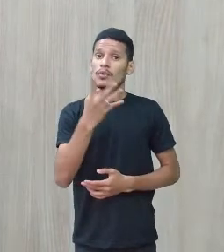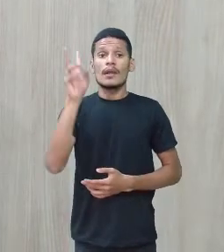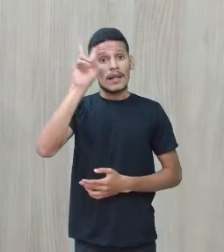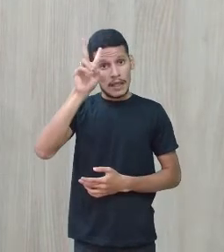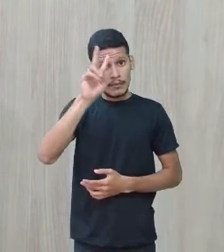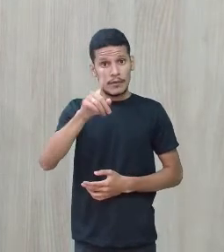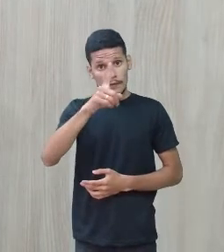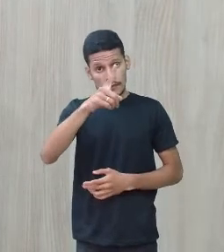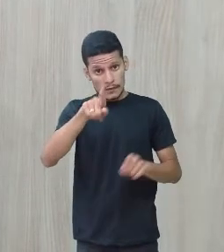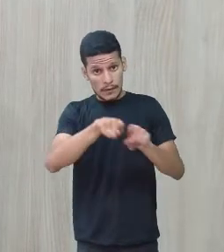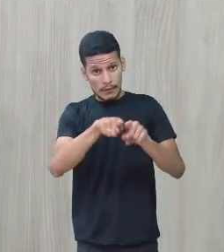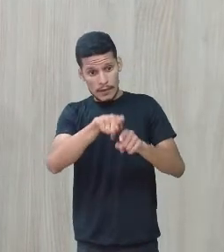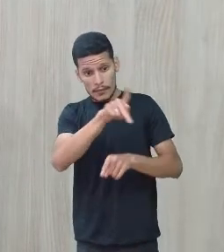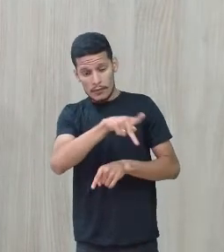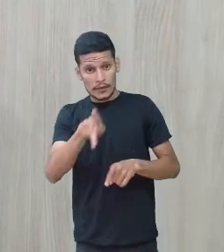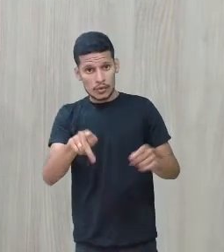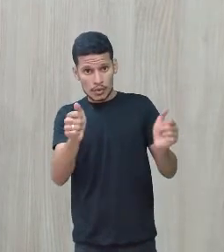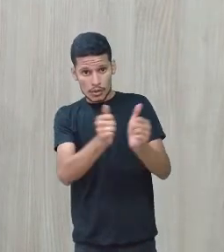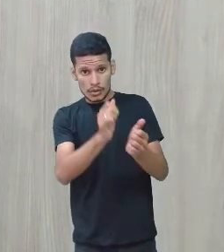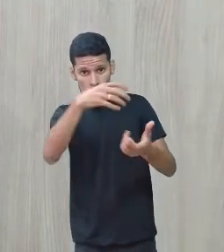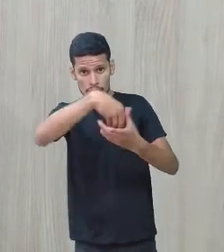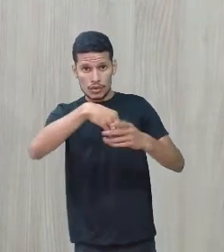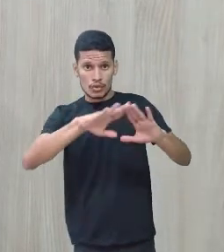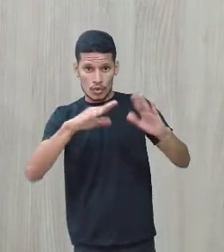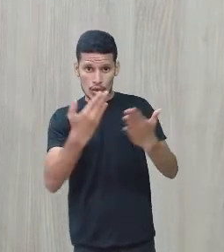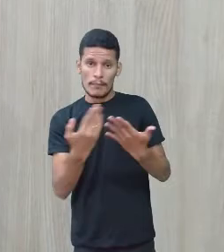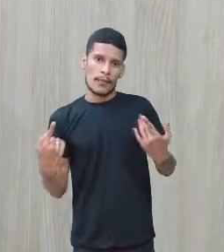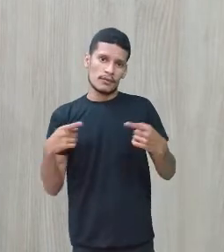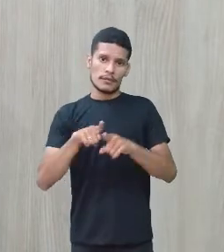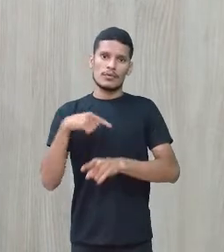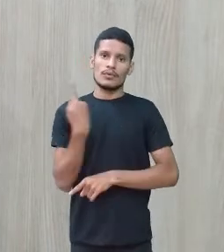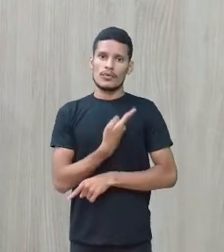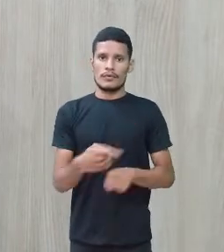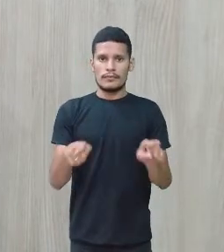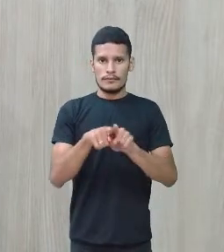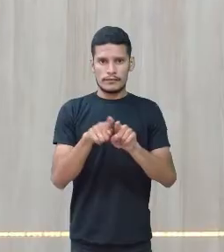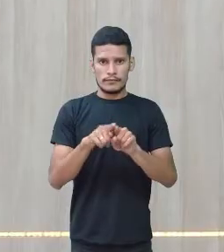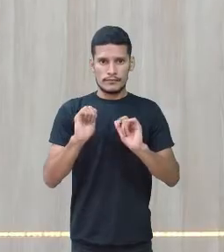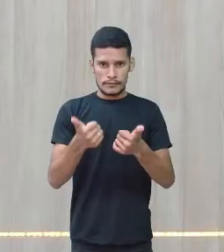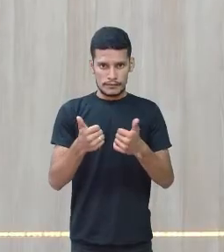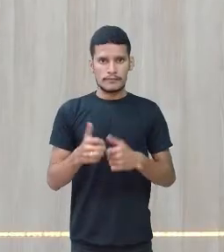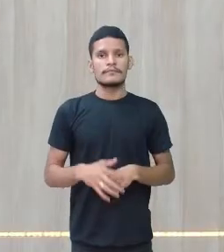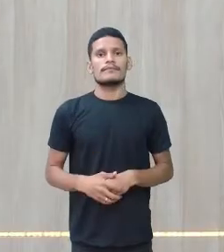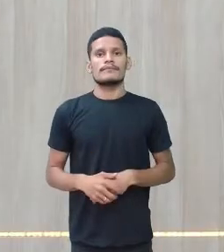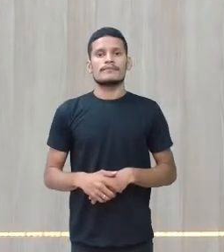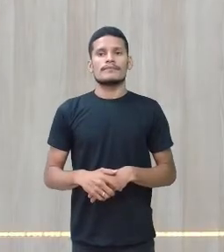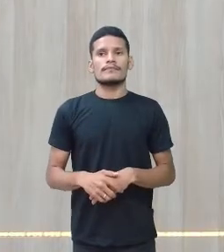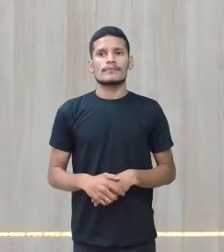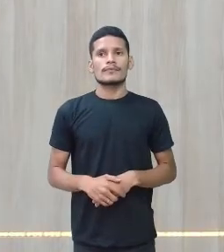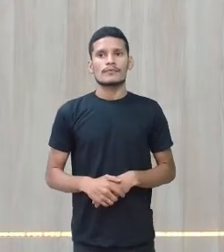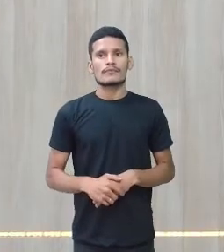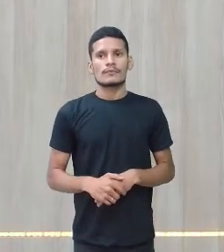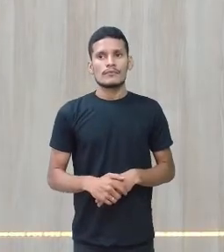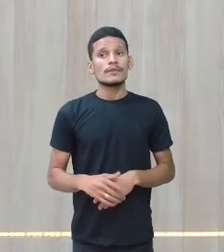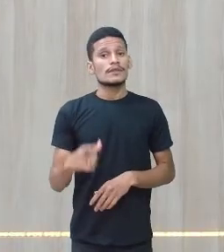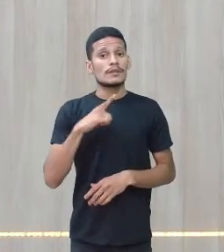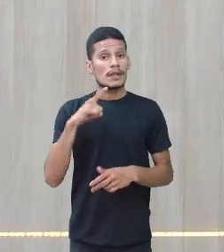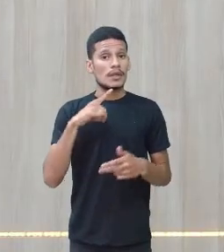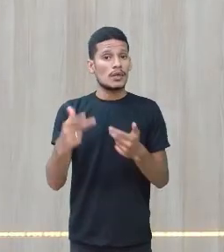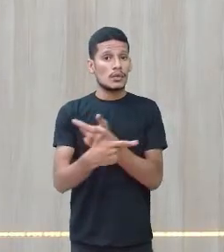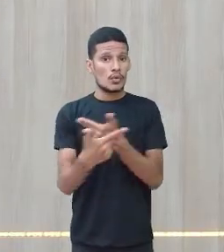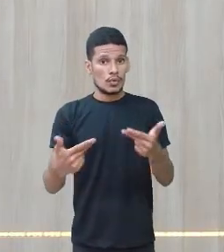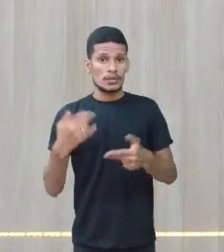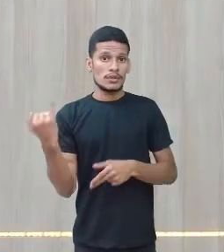vocês da escola também, que é um grande parceiro nosso também, tá certo? Vejo que tem coisas aí, né,